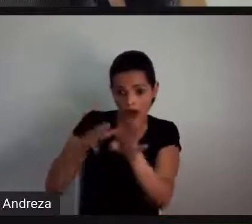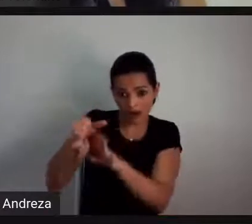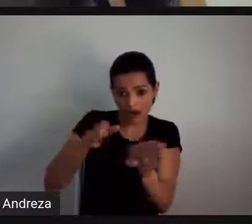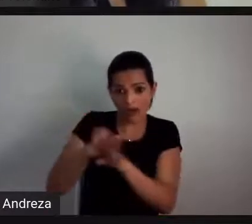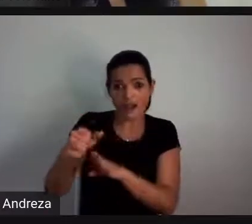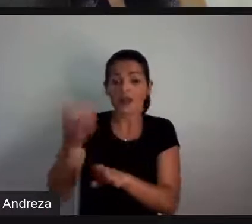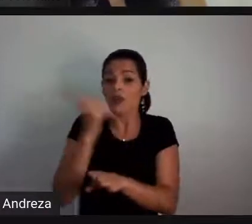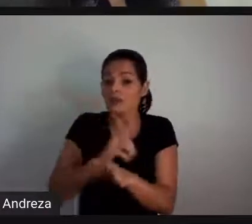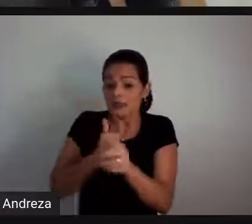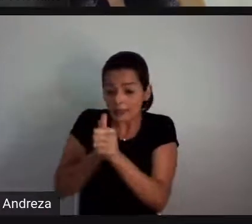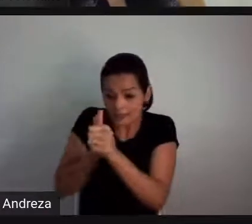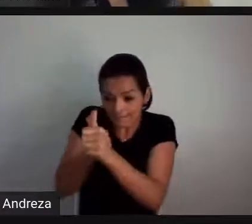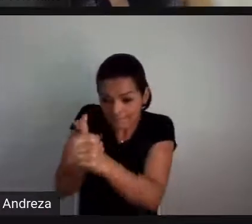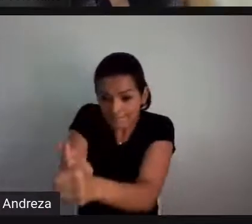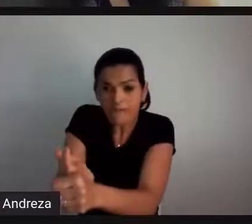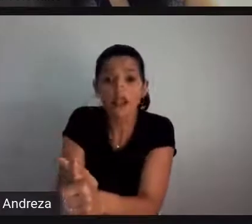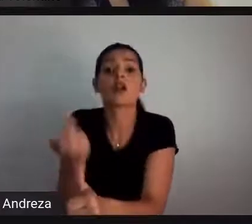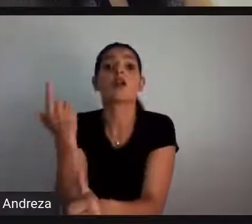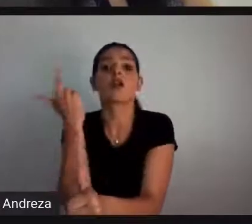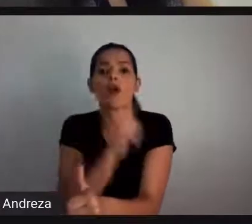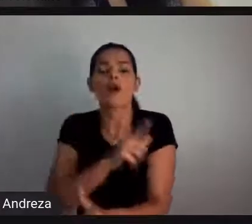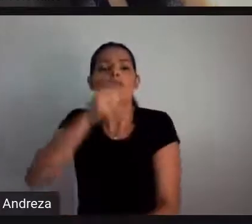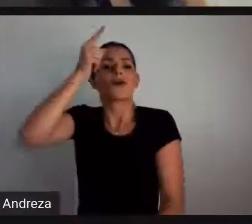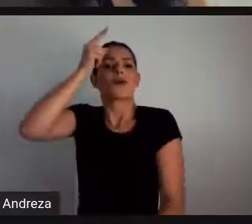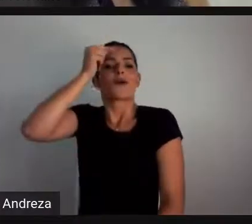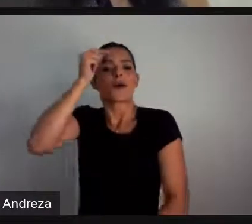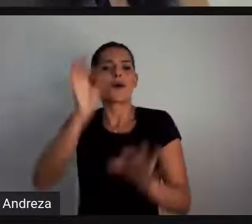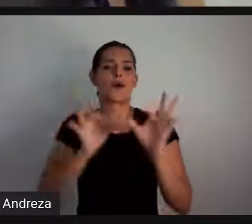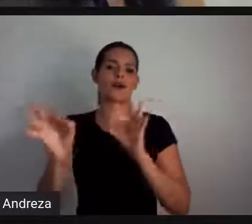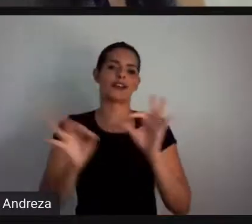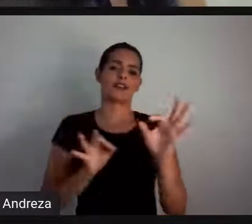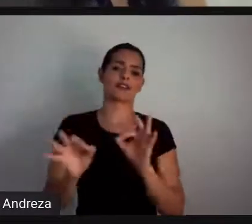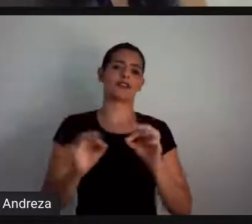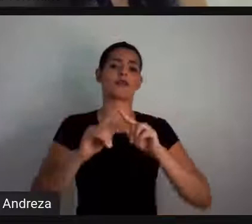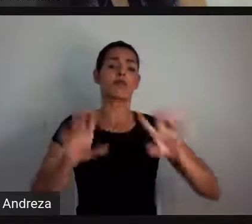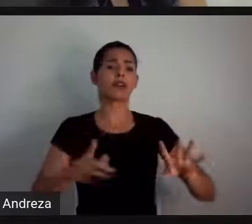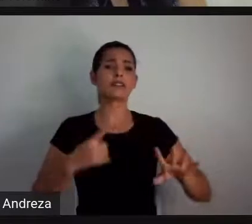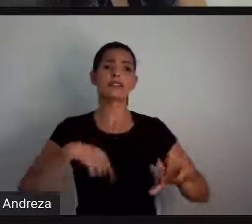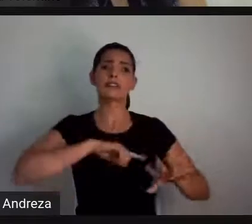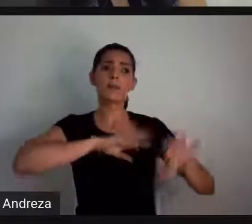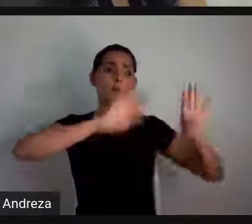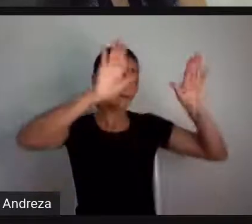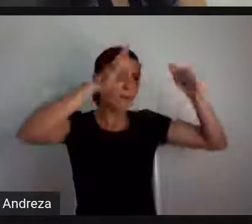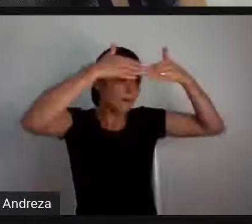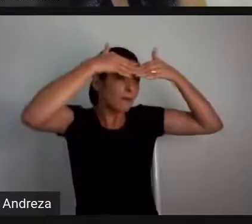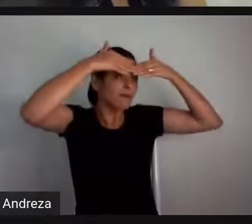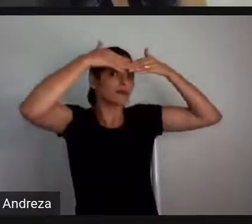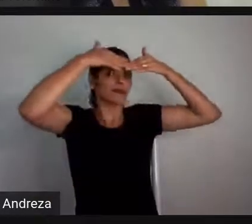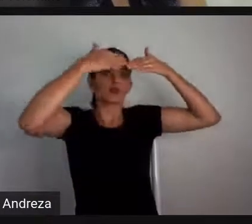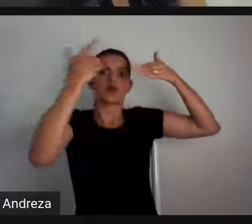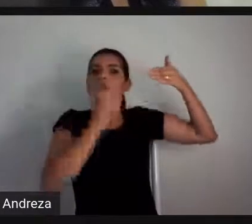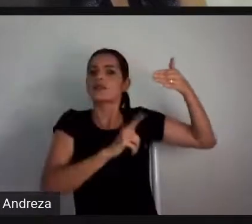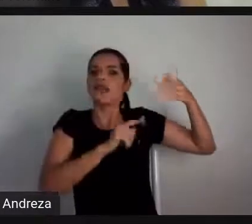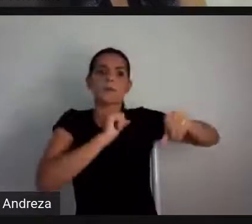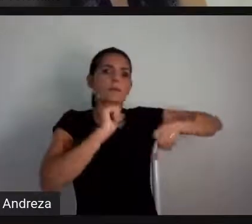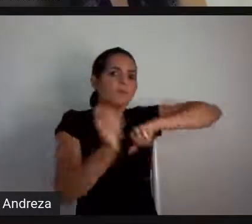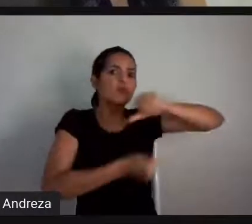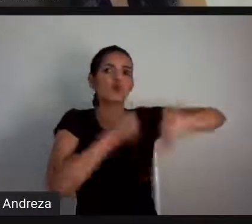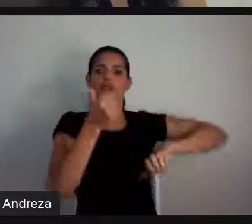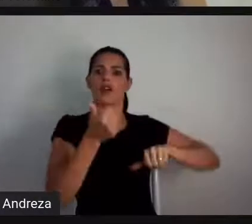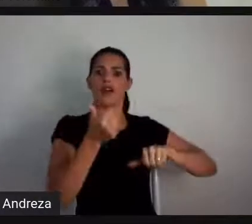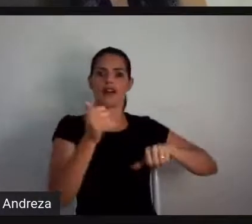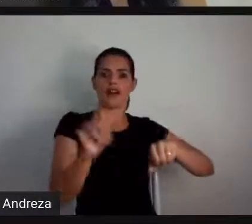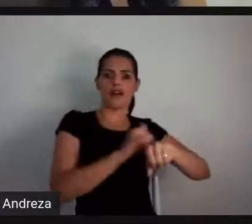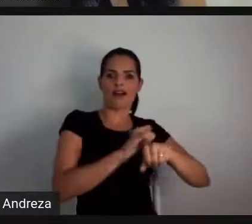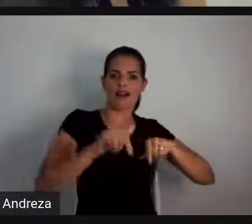organização financeira. Por que a gente ainda é tão resistente em relação a isso, né? Diversos fatores. Eu já